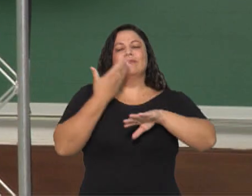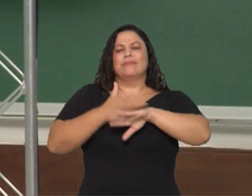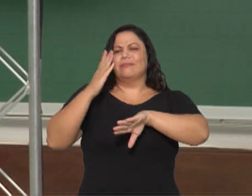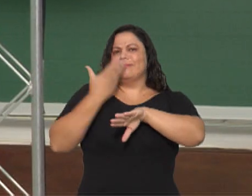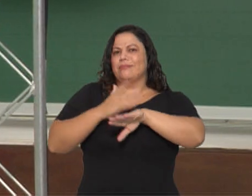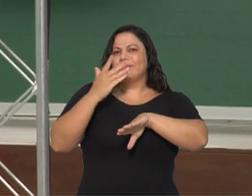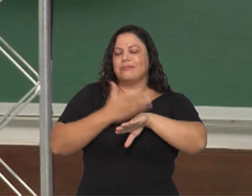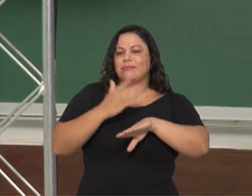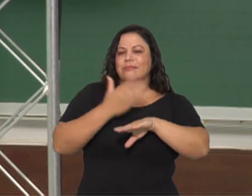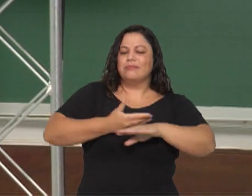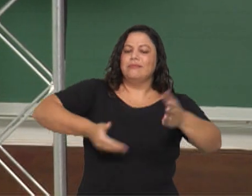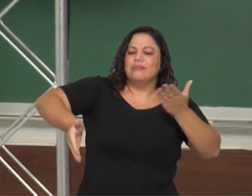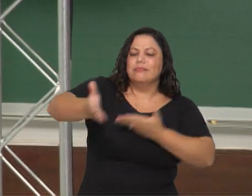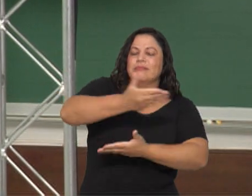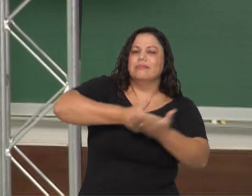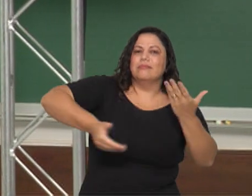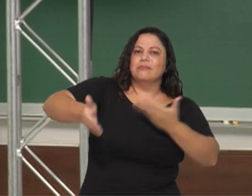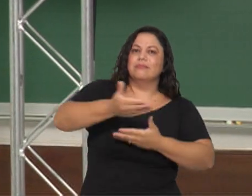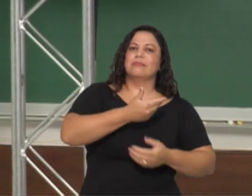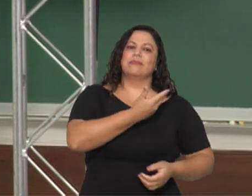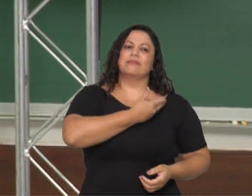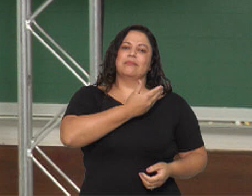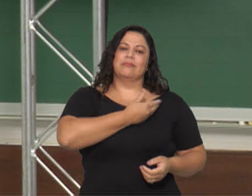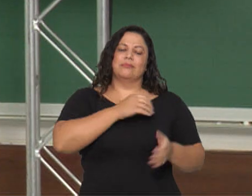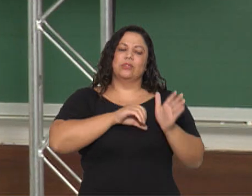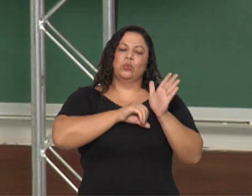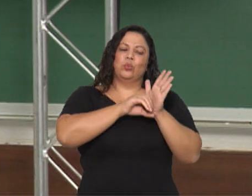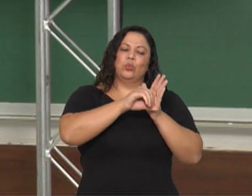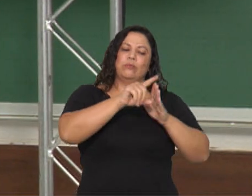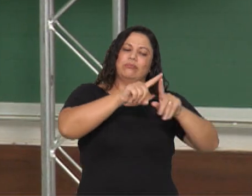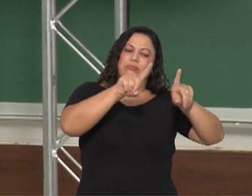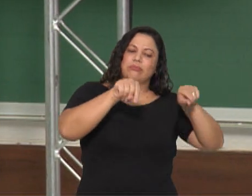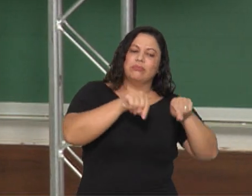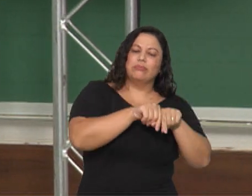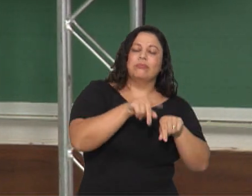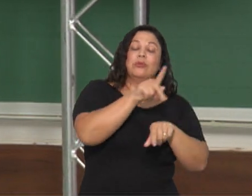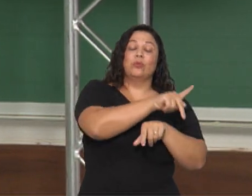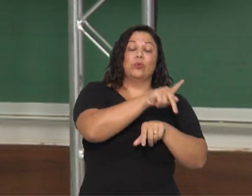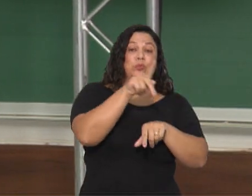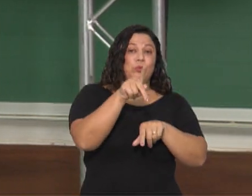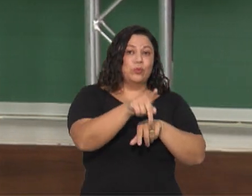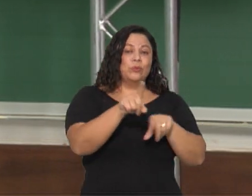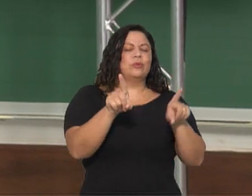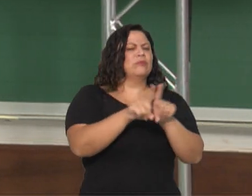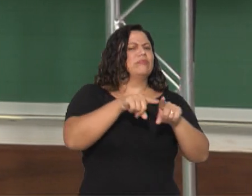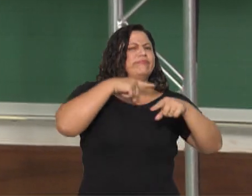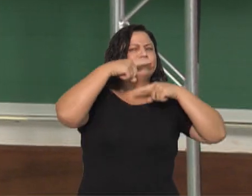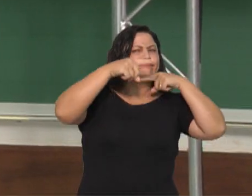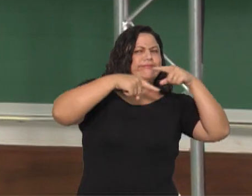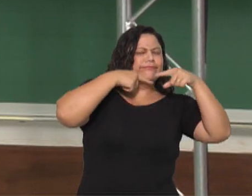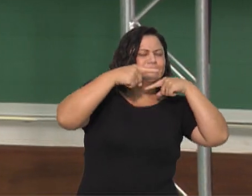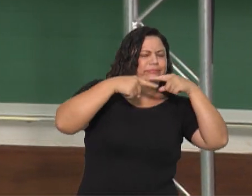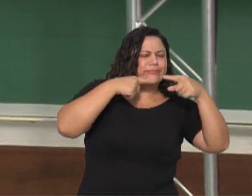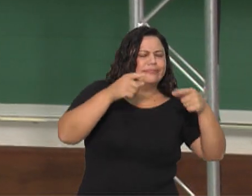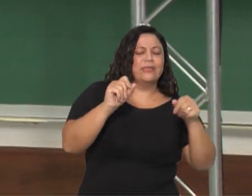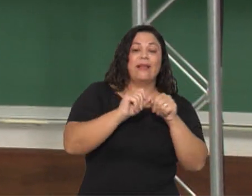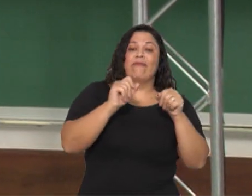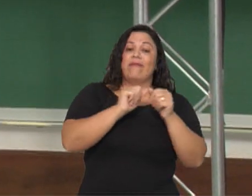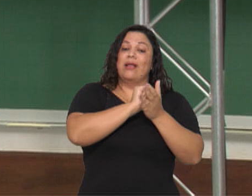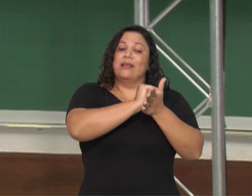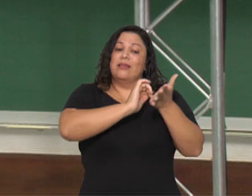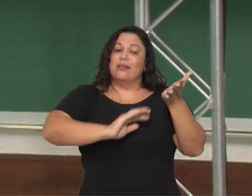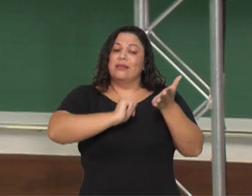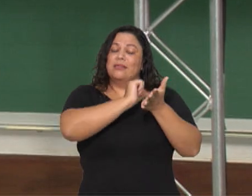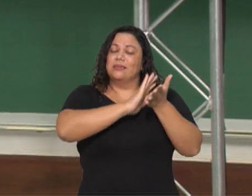pratiquem, interajam com os seus colegas no Classroom, interajam com o professor de vocês também, tirem as dúvidas, façam os